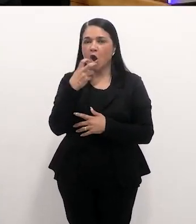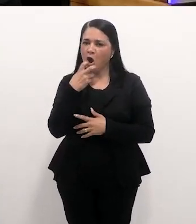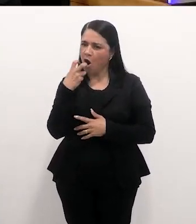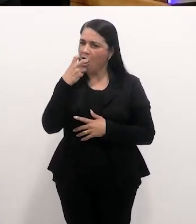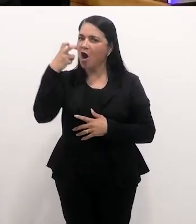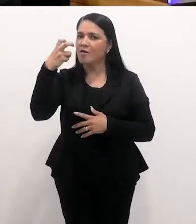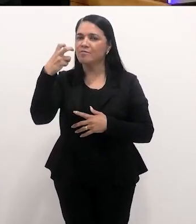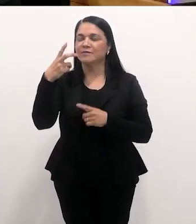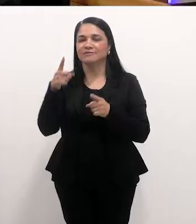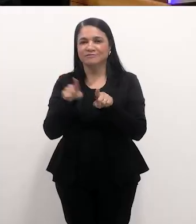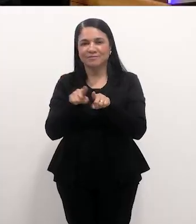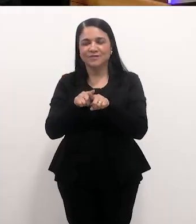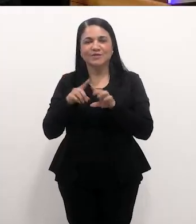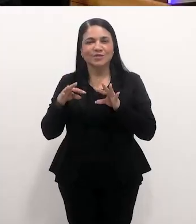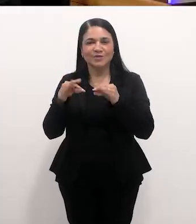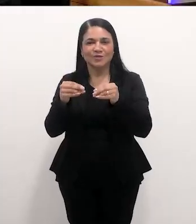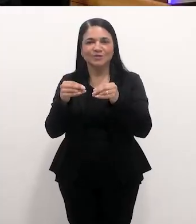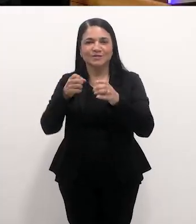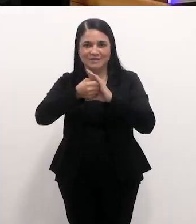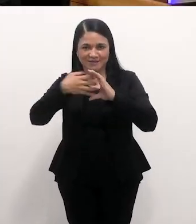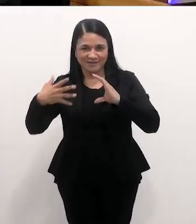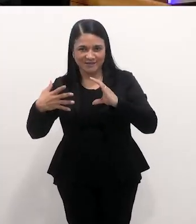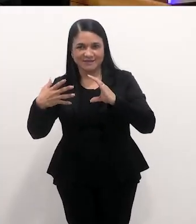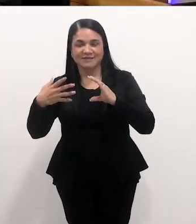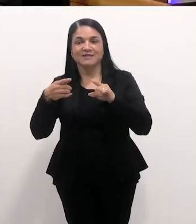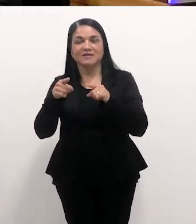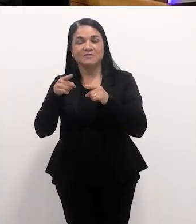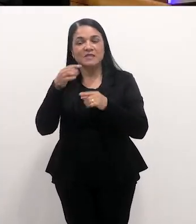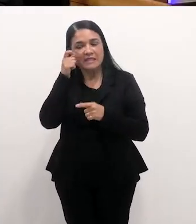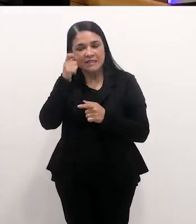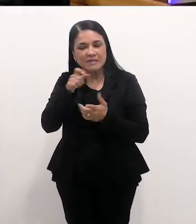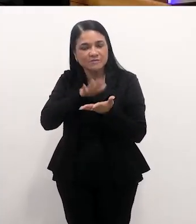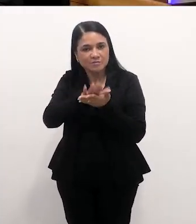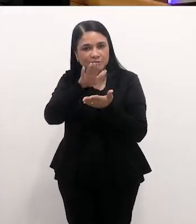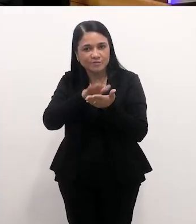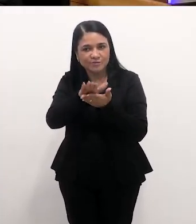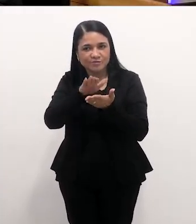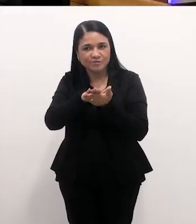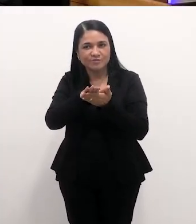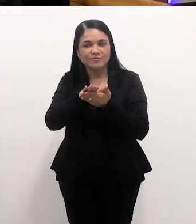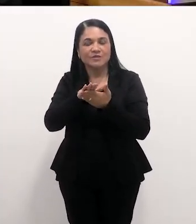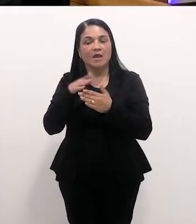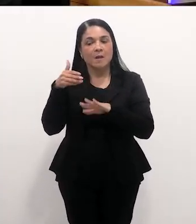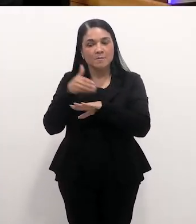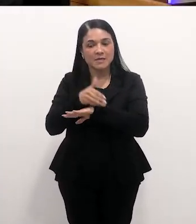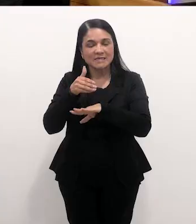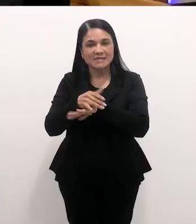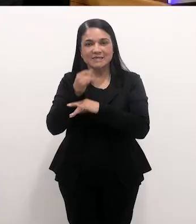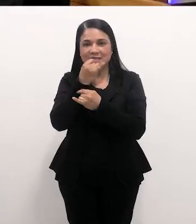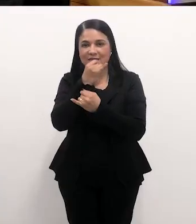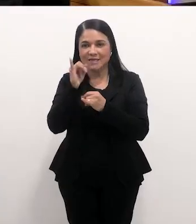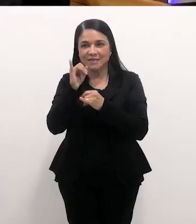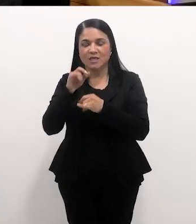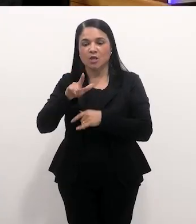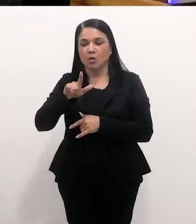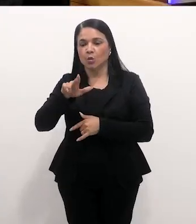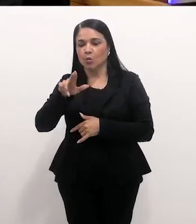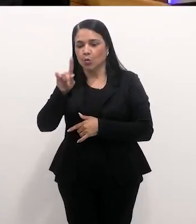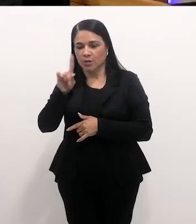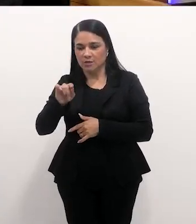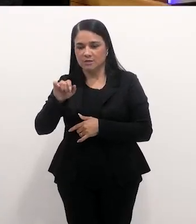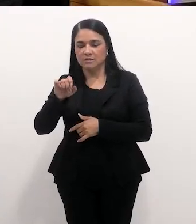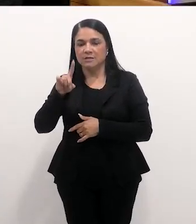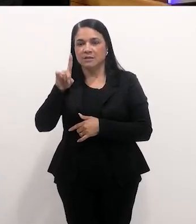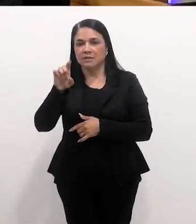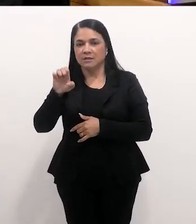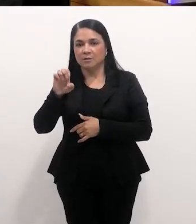música, ópera, em todos os aspectos. E para quem tem interesse nisso, a publicação chama-se A Presença Italiana no Brasil. Luiz De